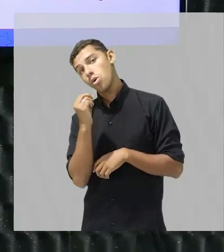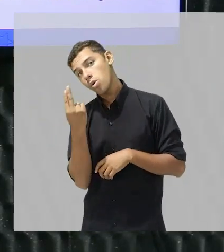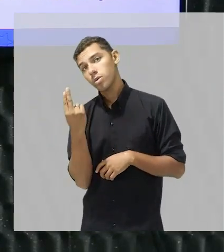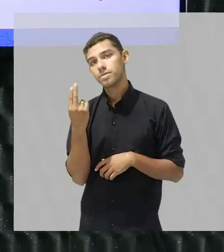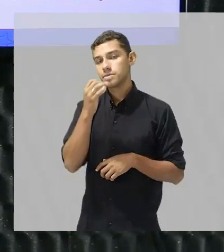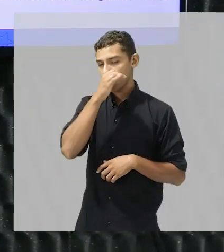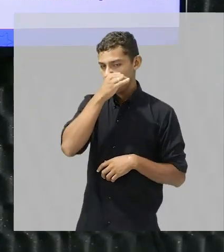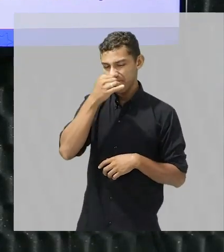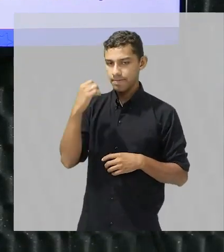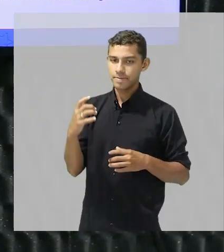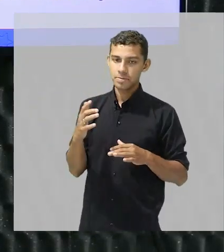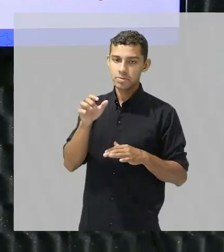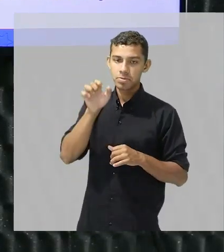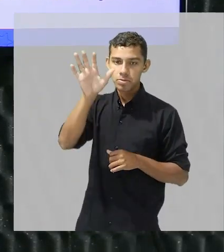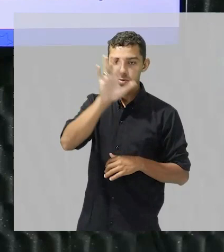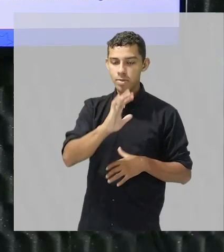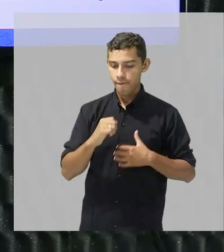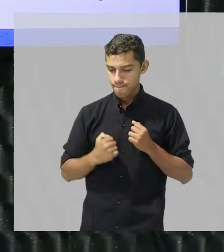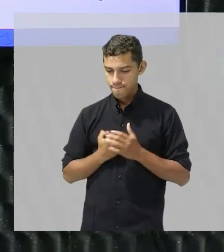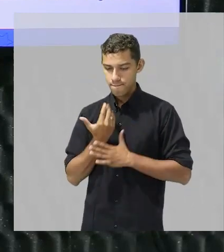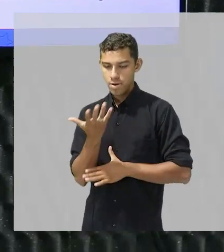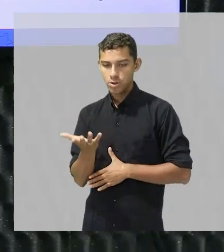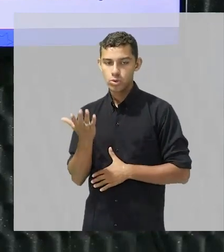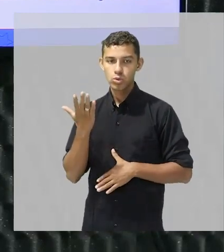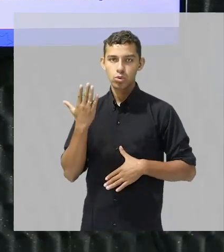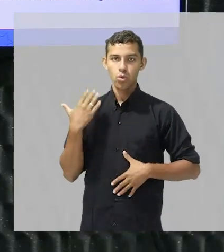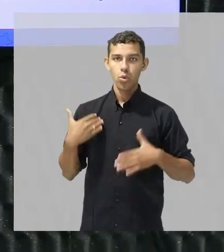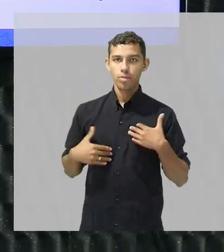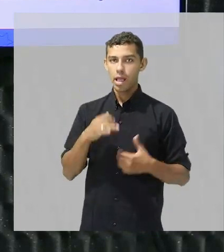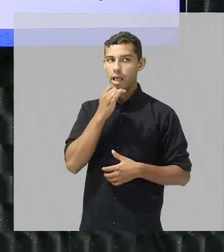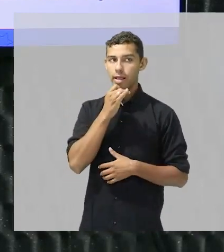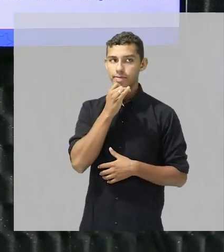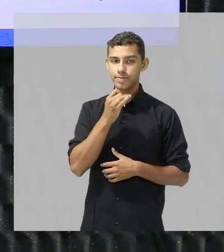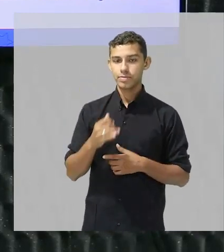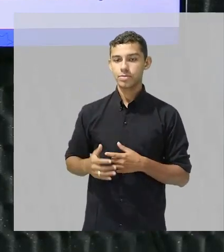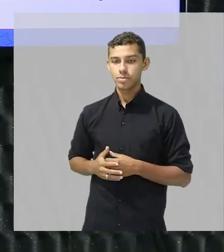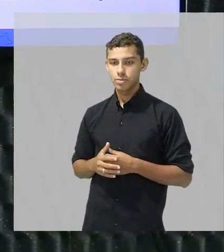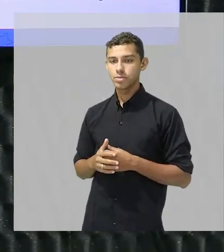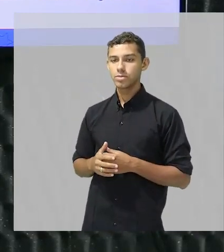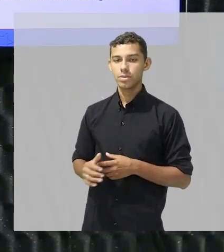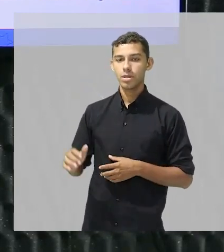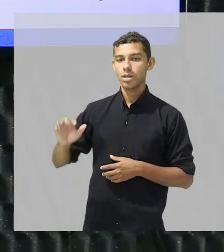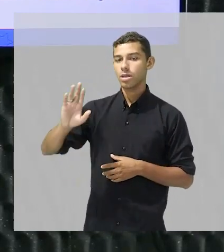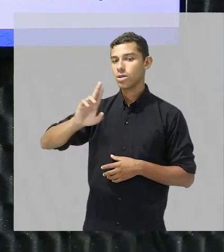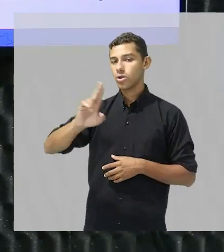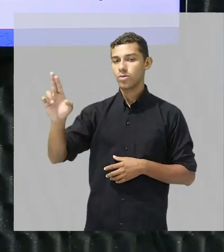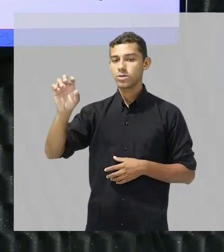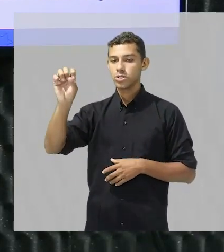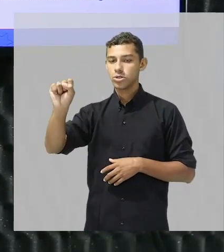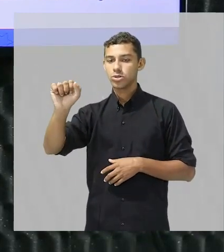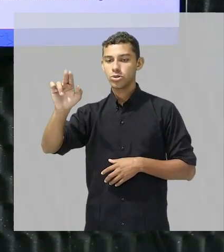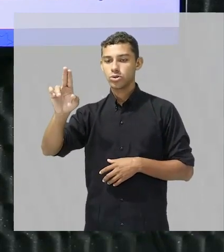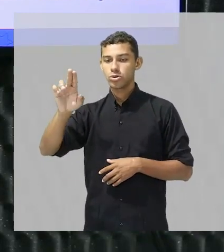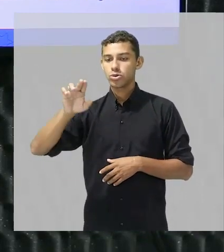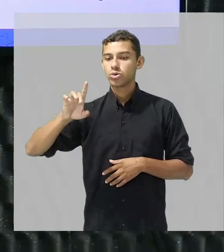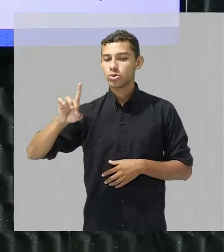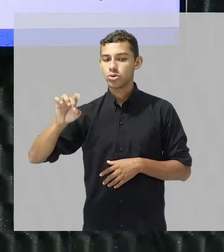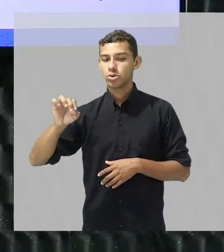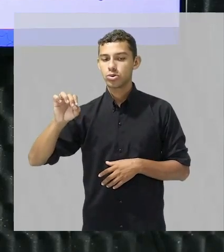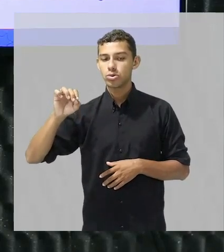em regiões fora do corpo. Por exemplo, a glândula sudorípara.